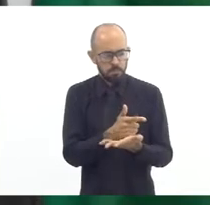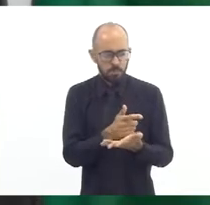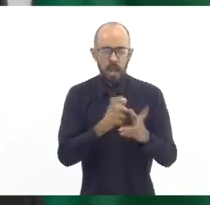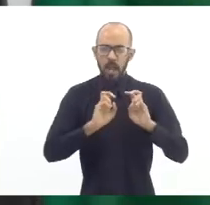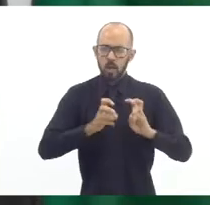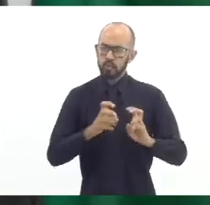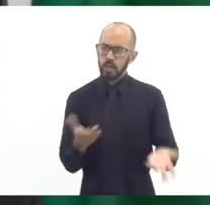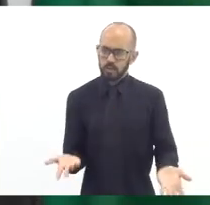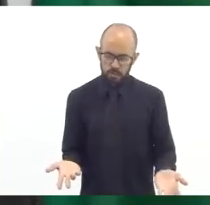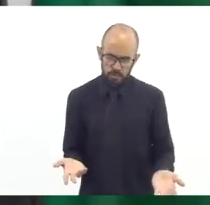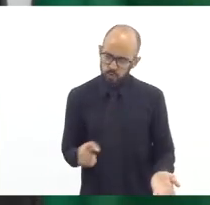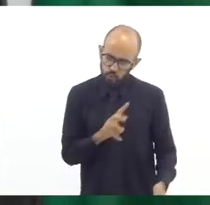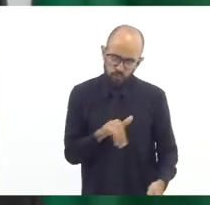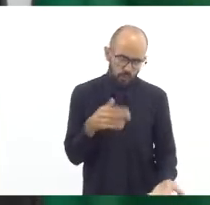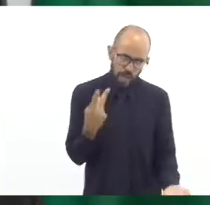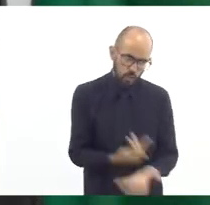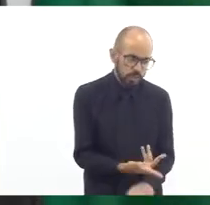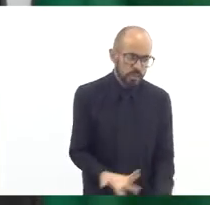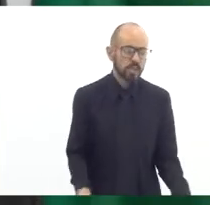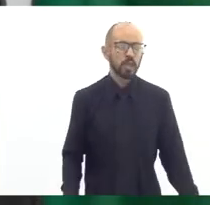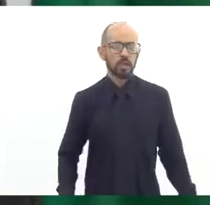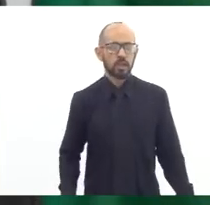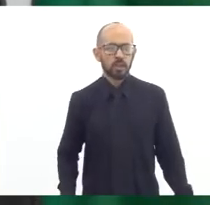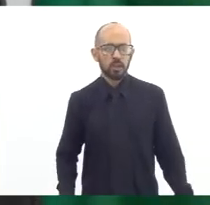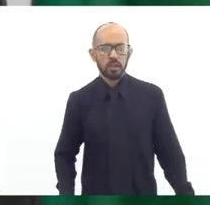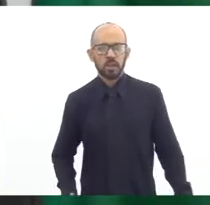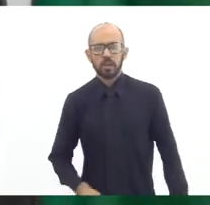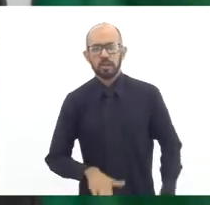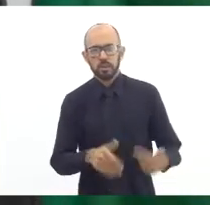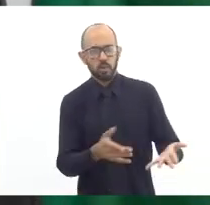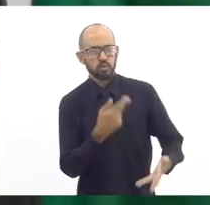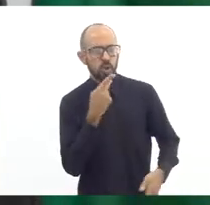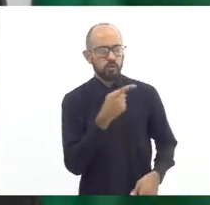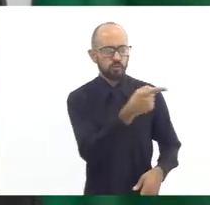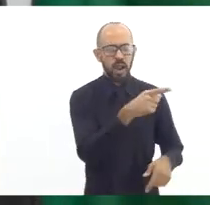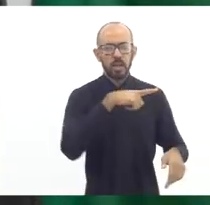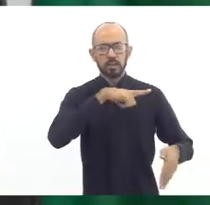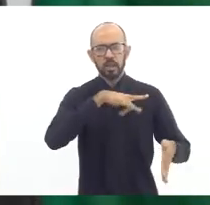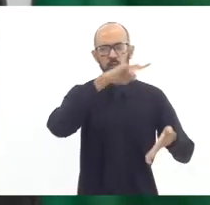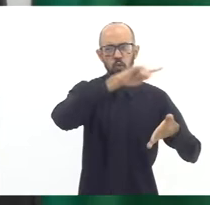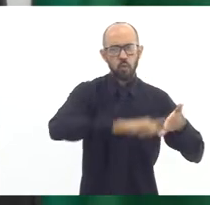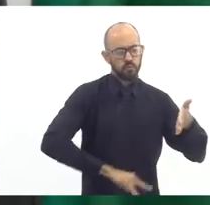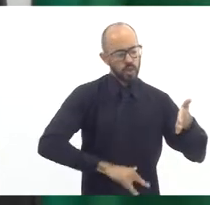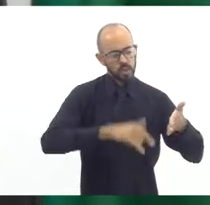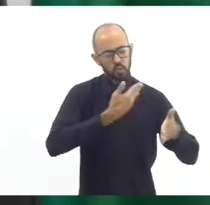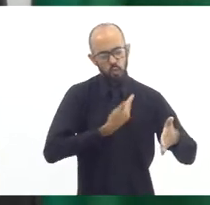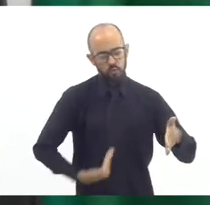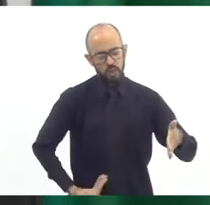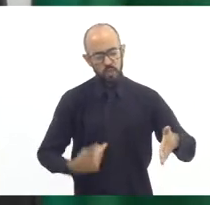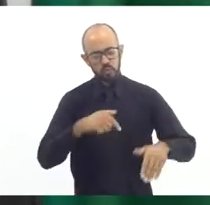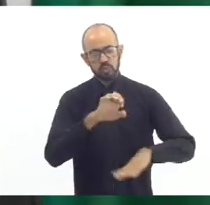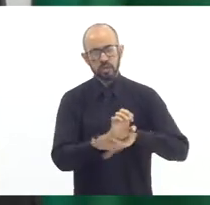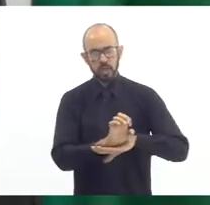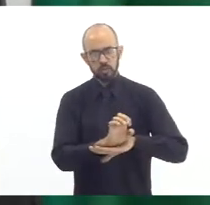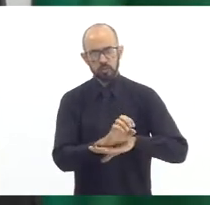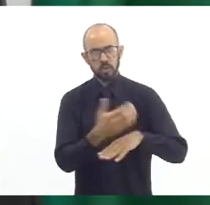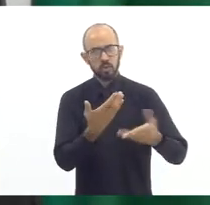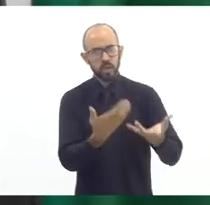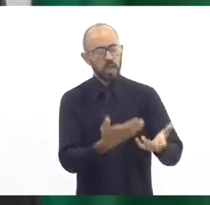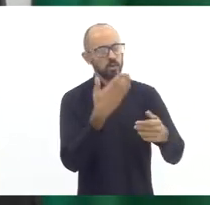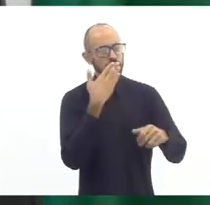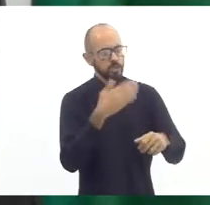não acontecerá. Então, o senhor afirma que houve um documento do governo do Estado. Então, eu queria